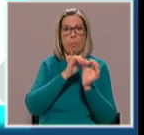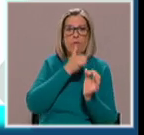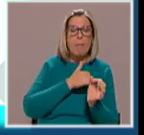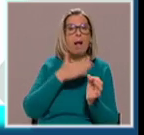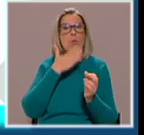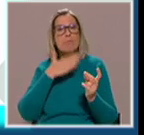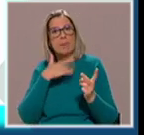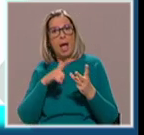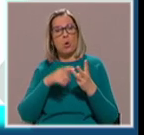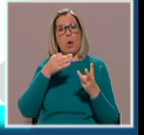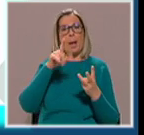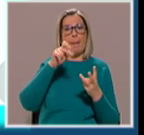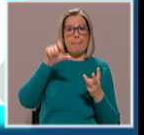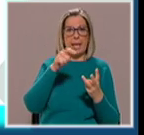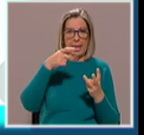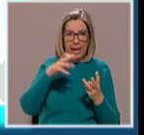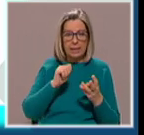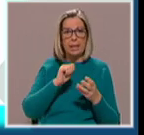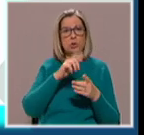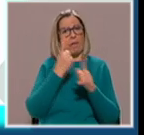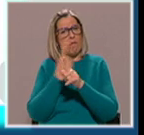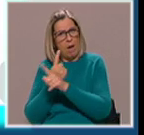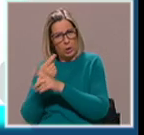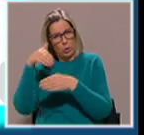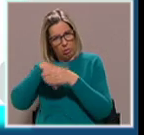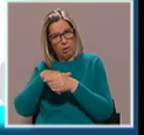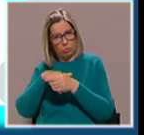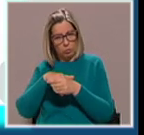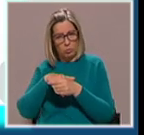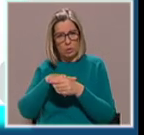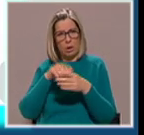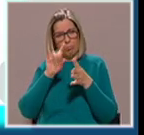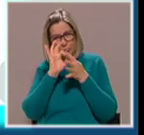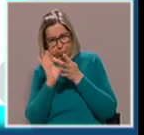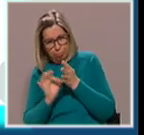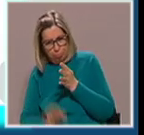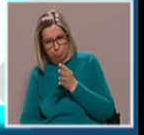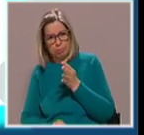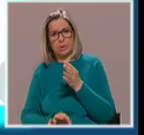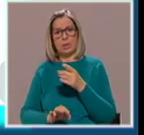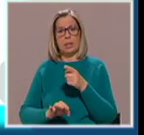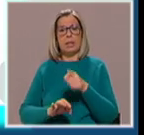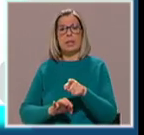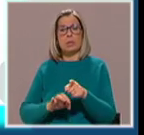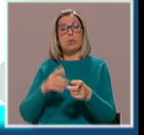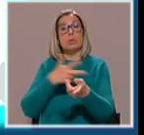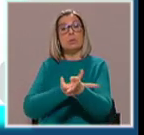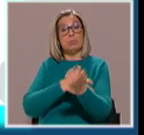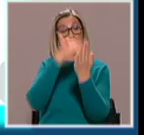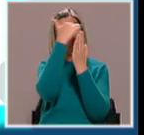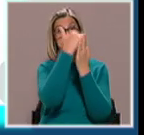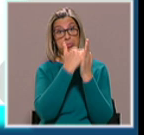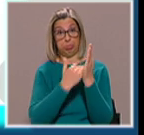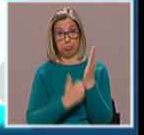outros parâmetros, nomeadamente a hemoglobina. E os valores obtidos no hemograma determinam... do hemograma de